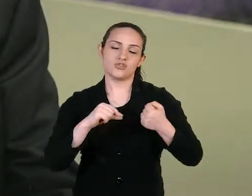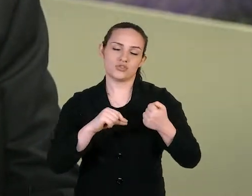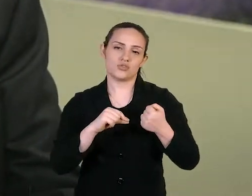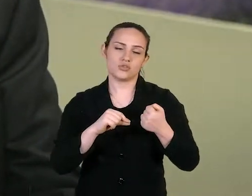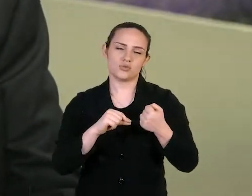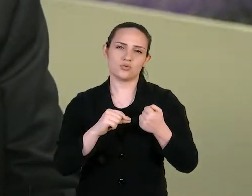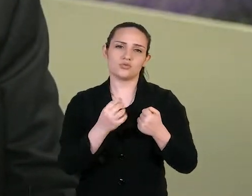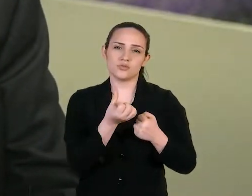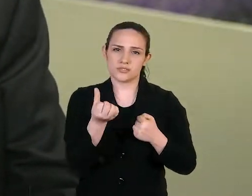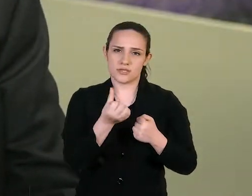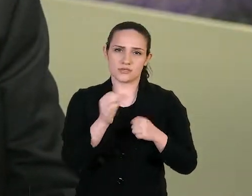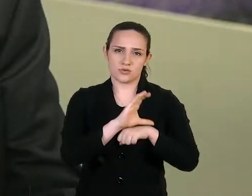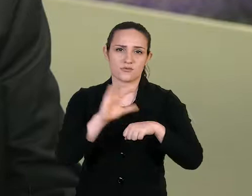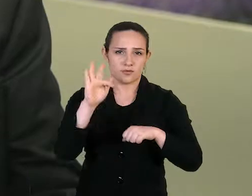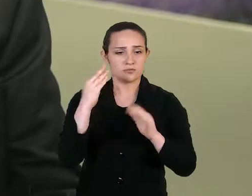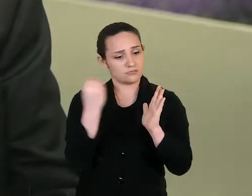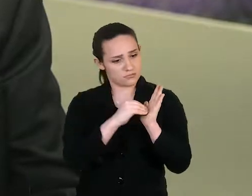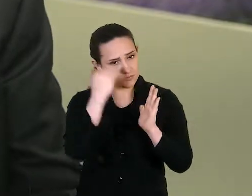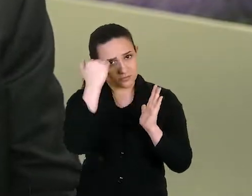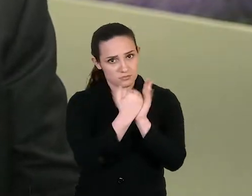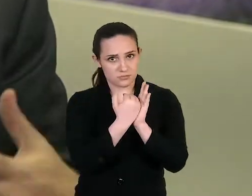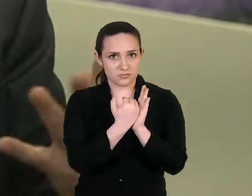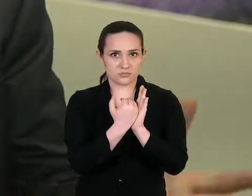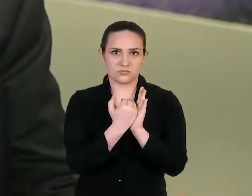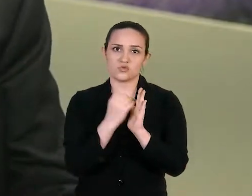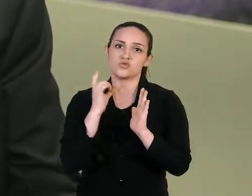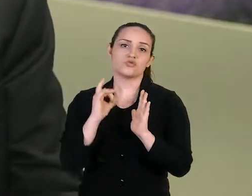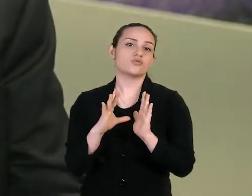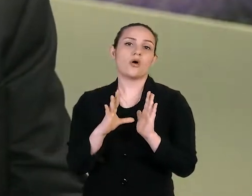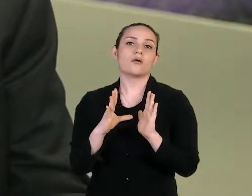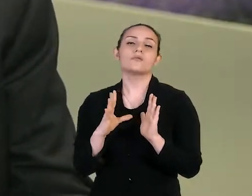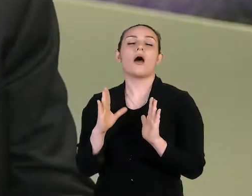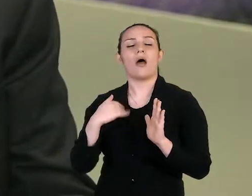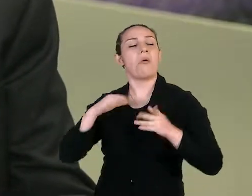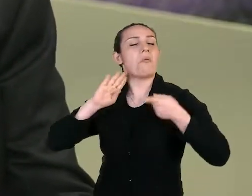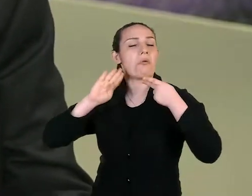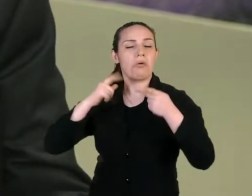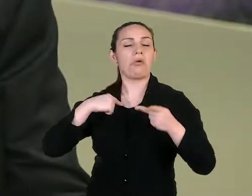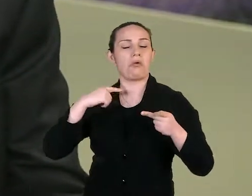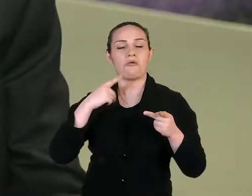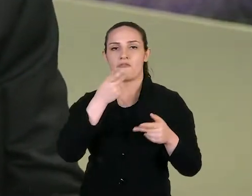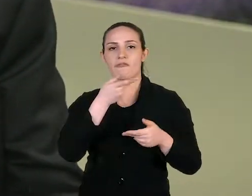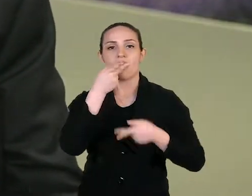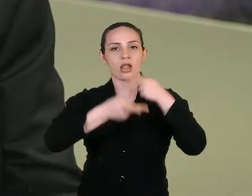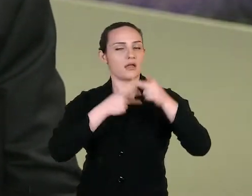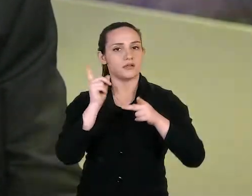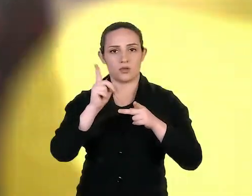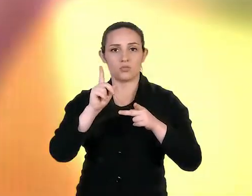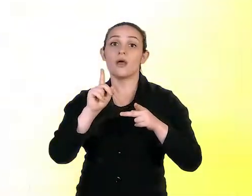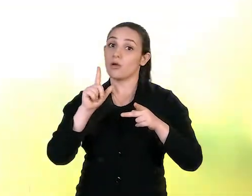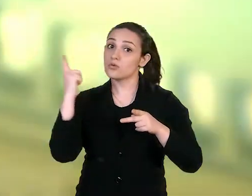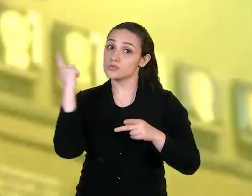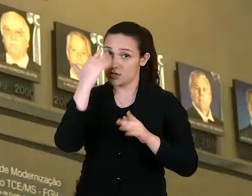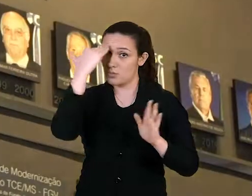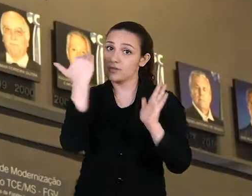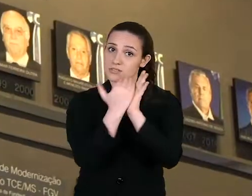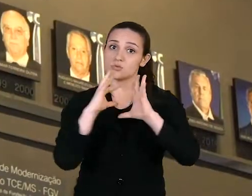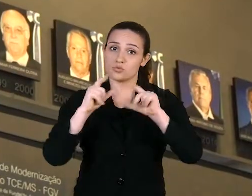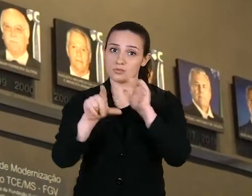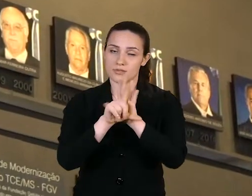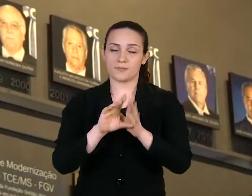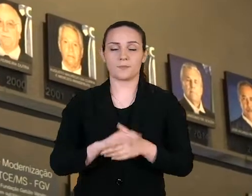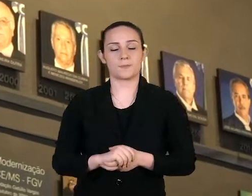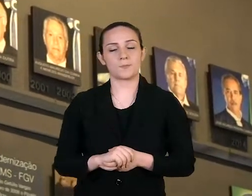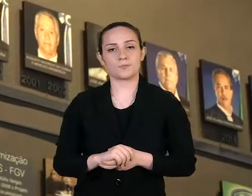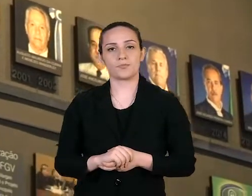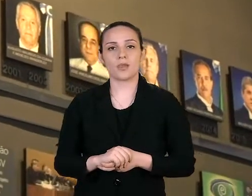da Constituição Federal, eles não sejam apenas uma promessa, e sim uma realidade. O